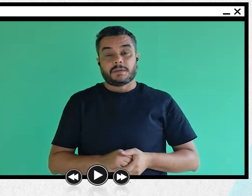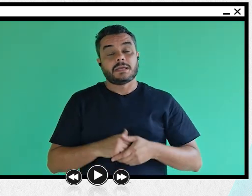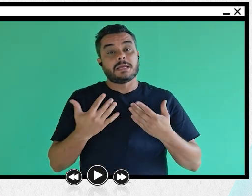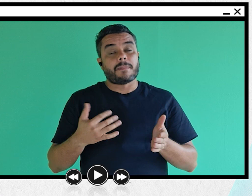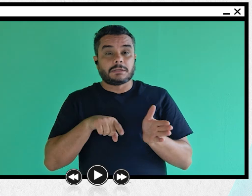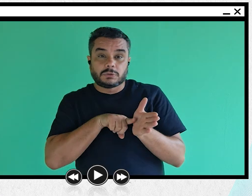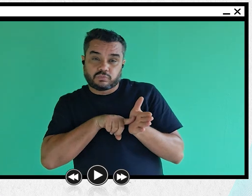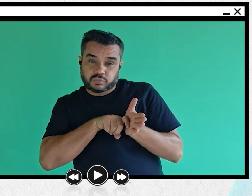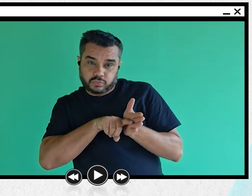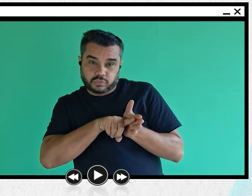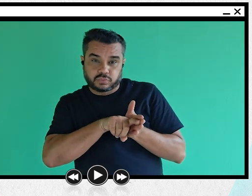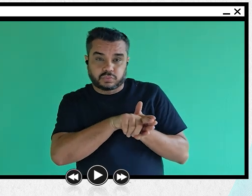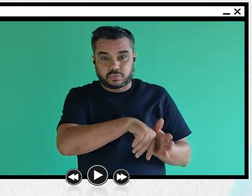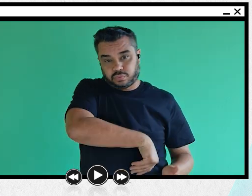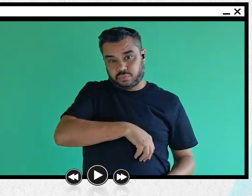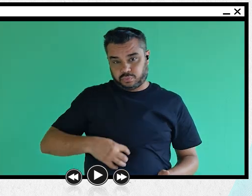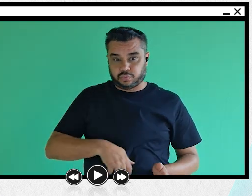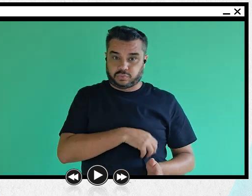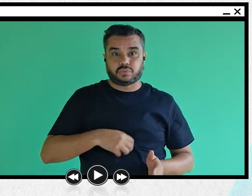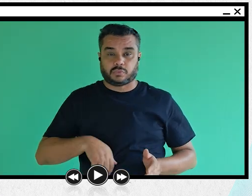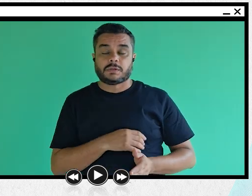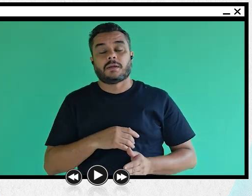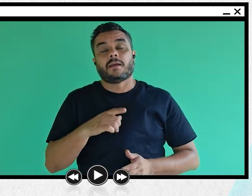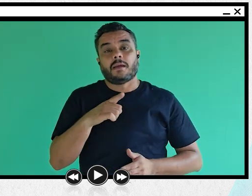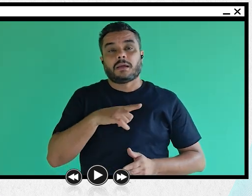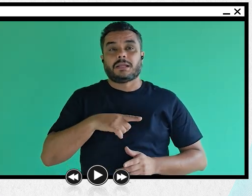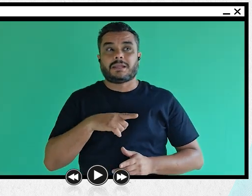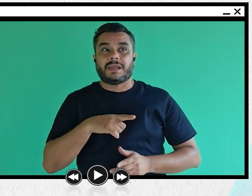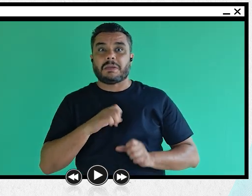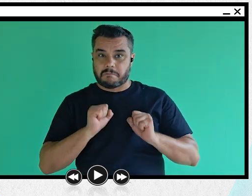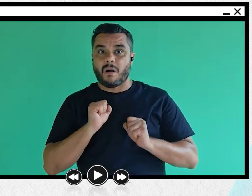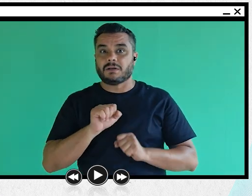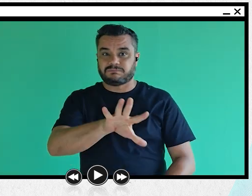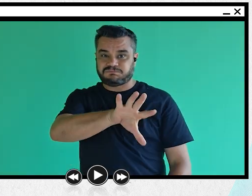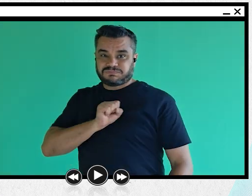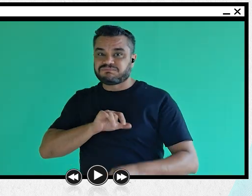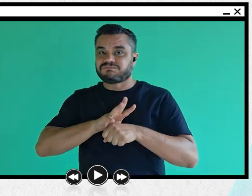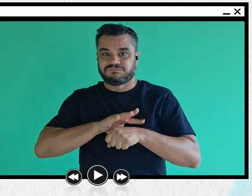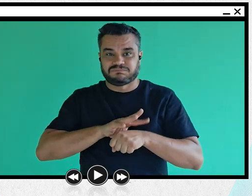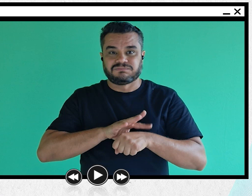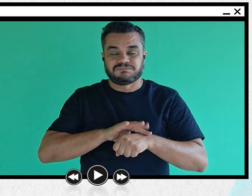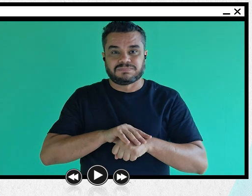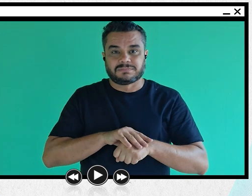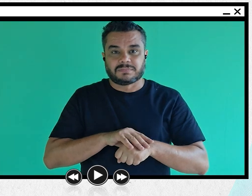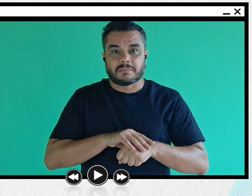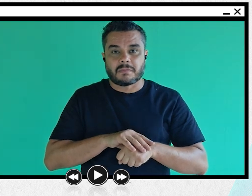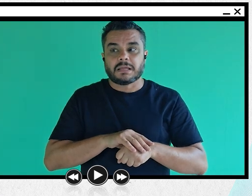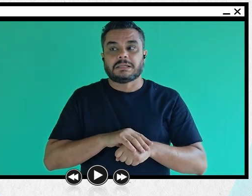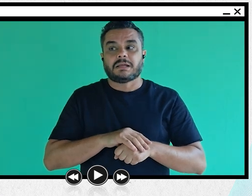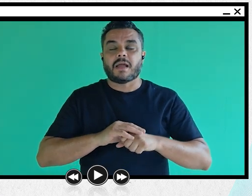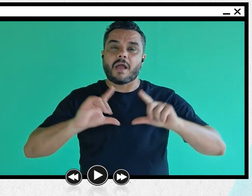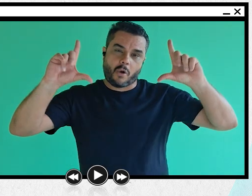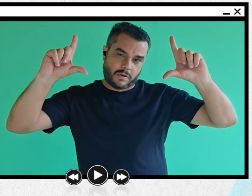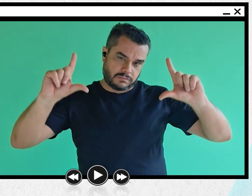coliformes termotolerantes, como eu comentei com vocês, que tem potencial contaminante, né, de doenças, também bastante